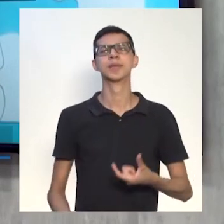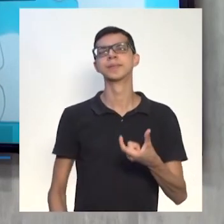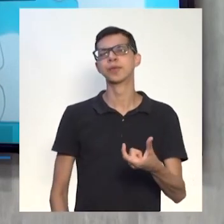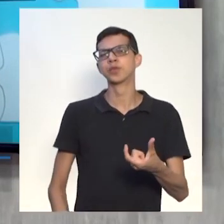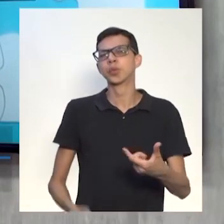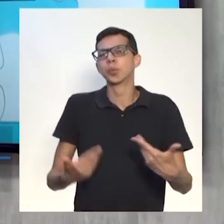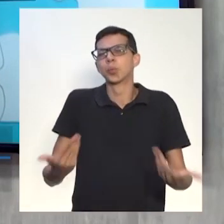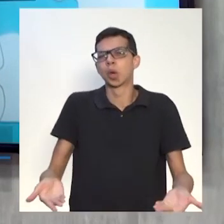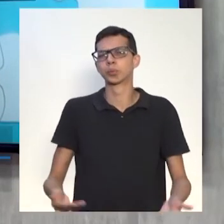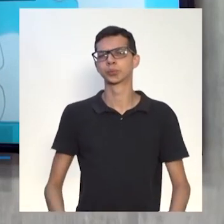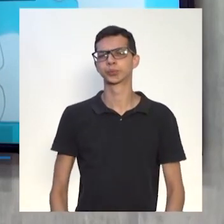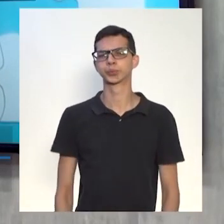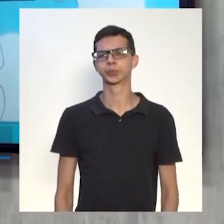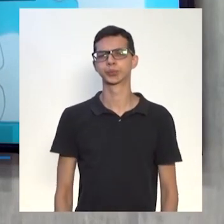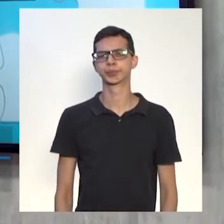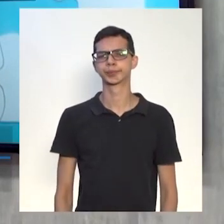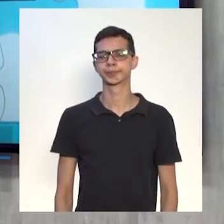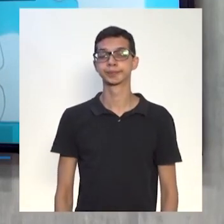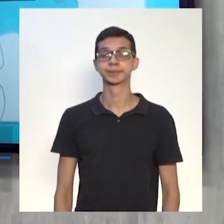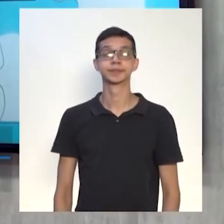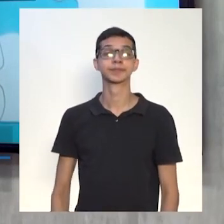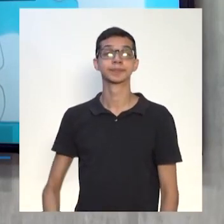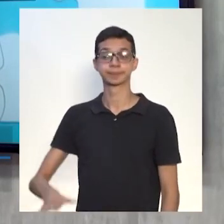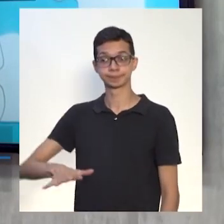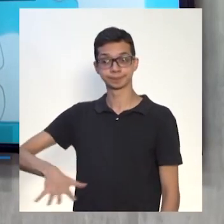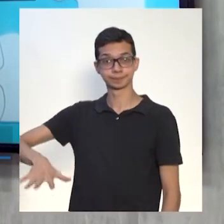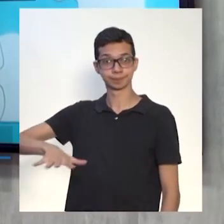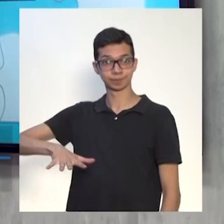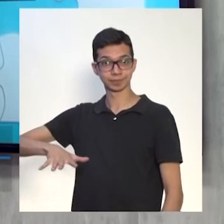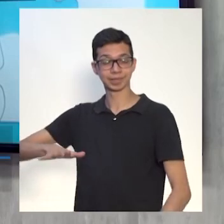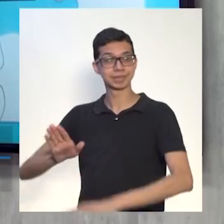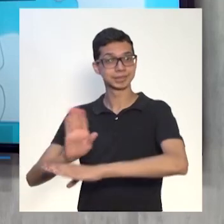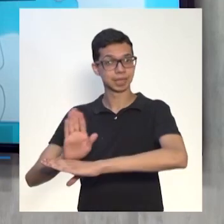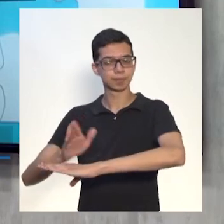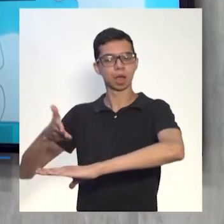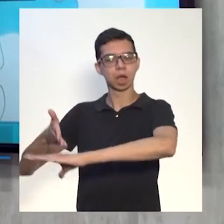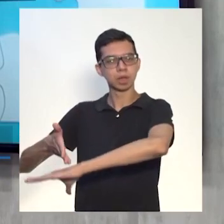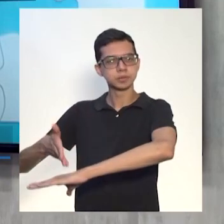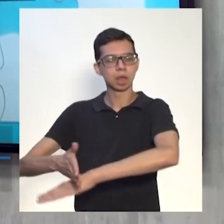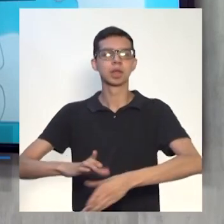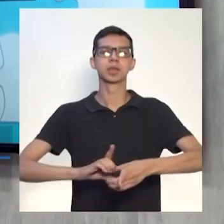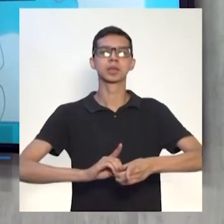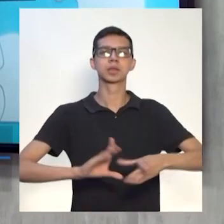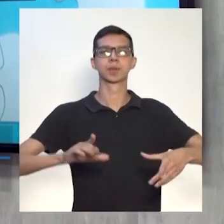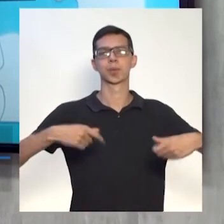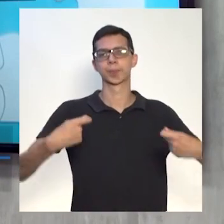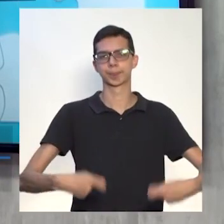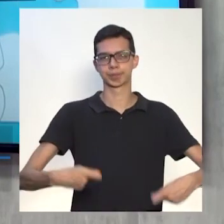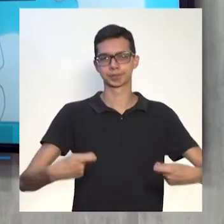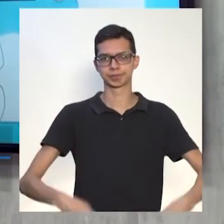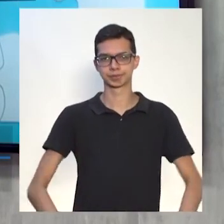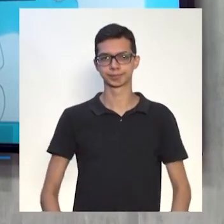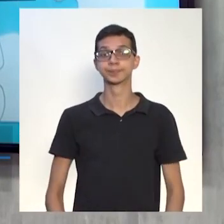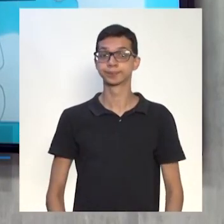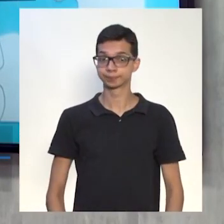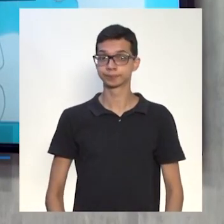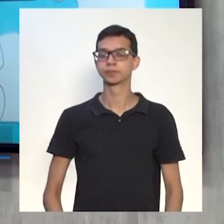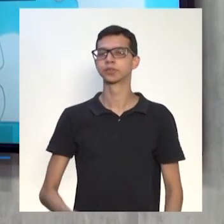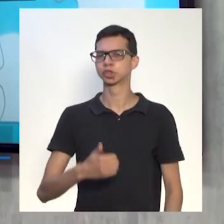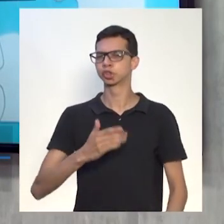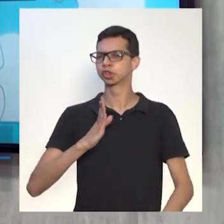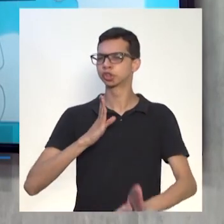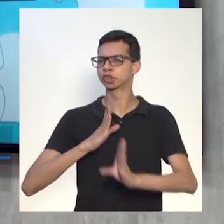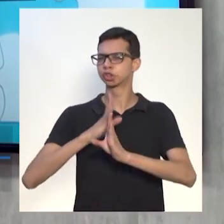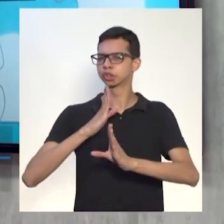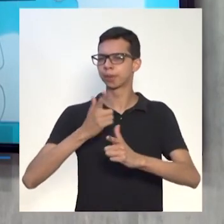Sobre democratizar acesso ao cinema. Preciso falar sobre isso. Já identifico um problema, porque o Enem está cantando a bola para mim.